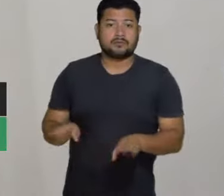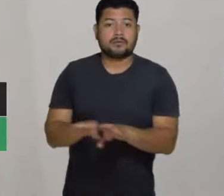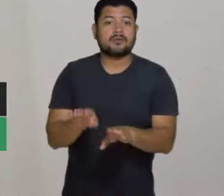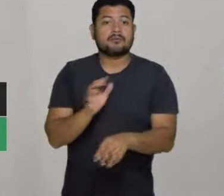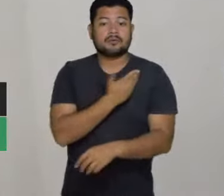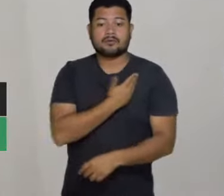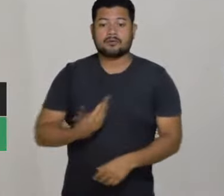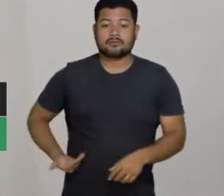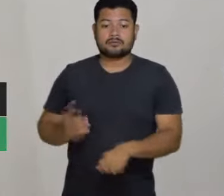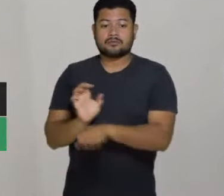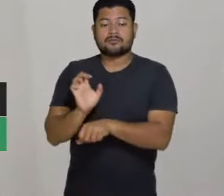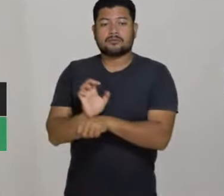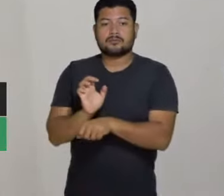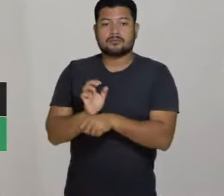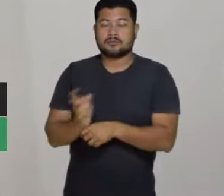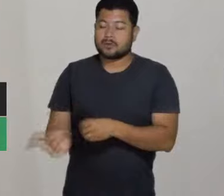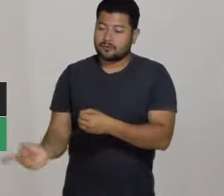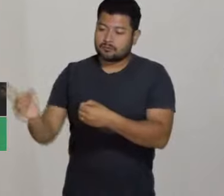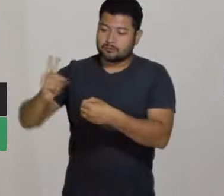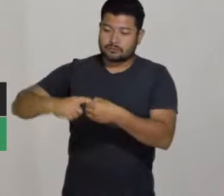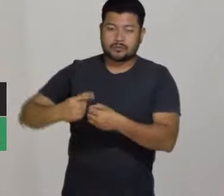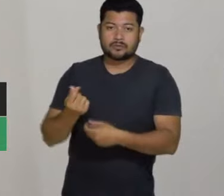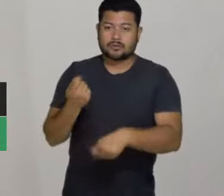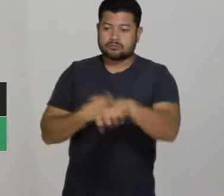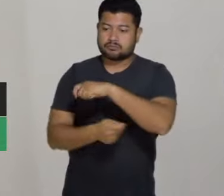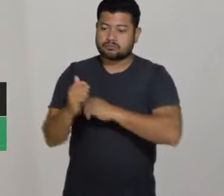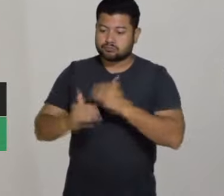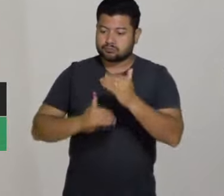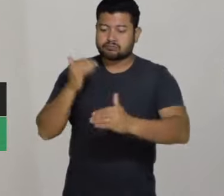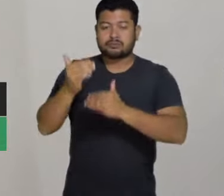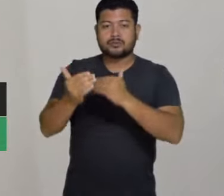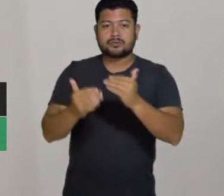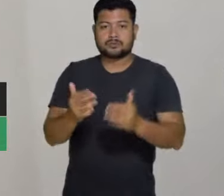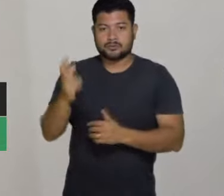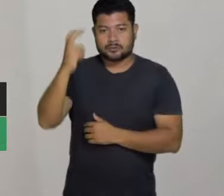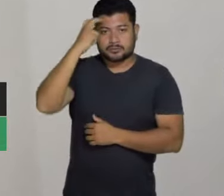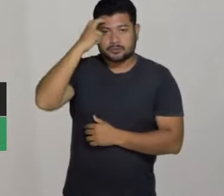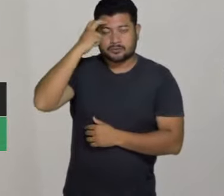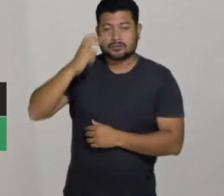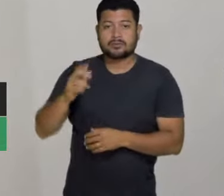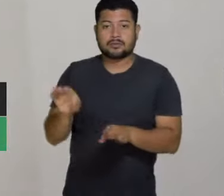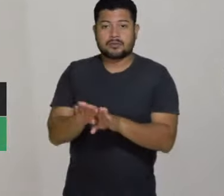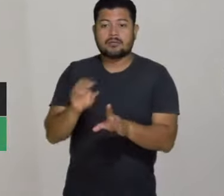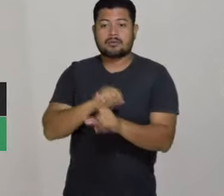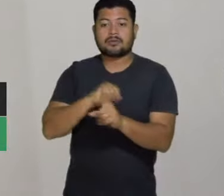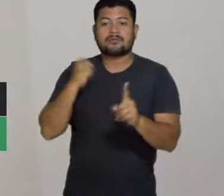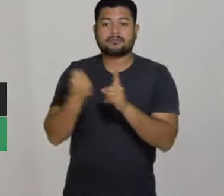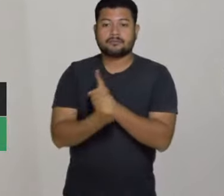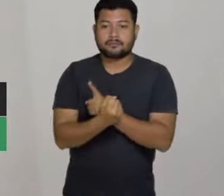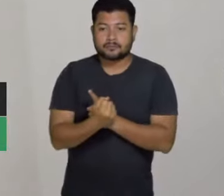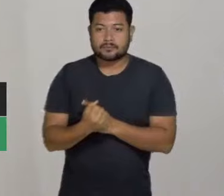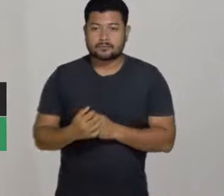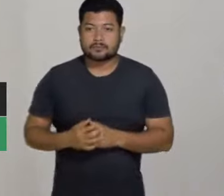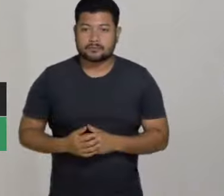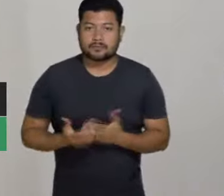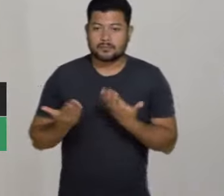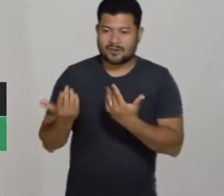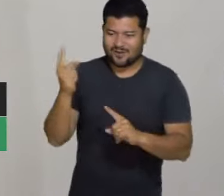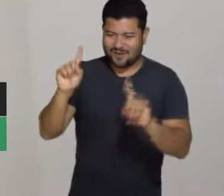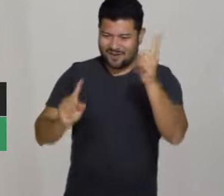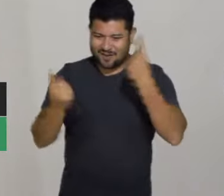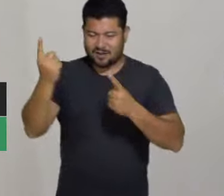retorno aconteça do ponto de vista do desenvolvimento econômico, cultural e social que o carnaval promove.